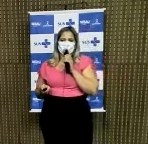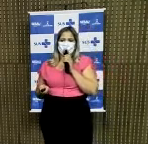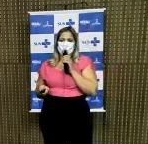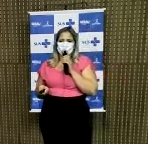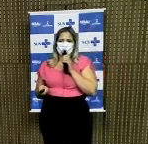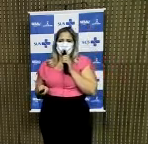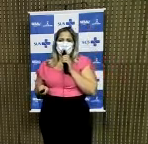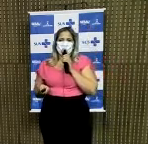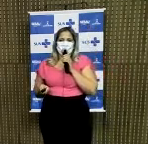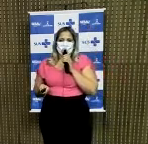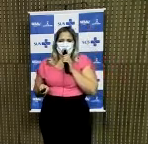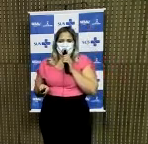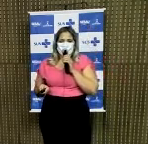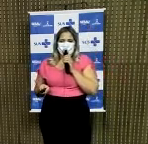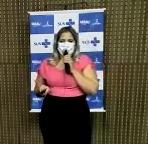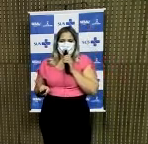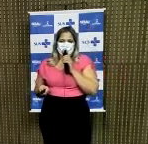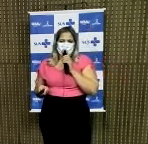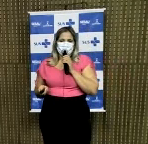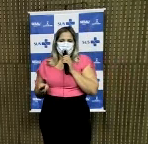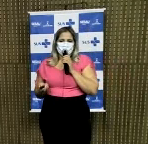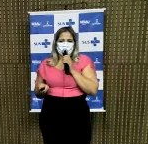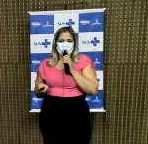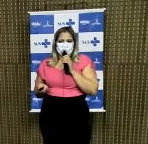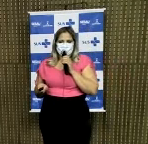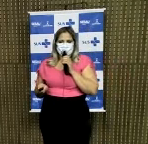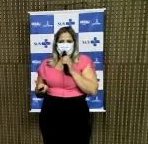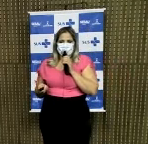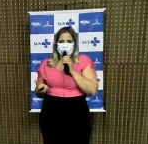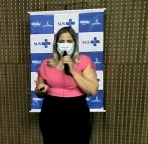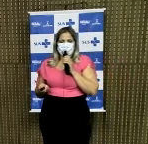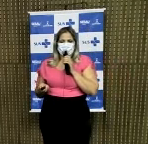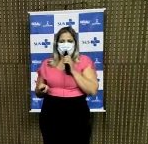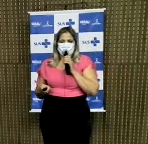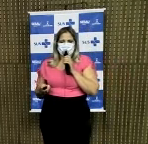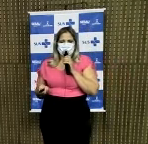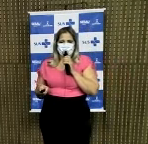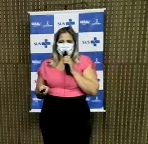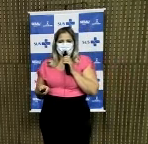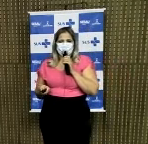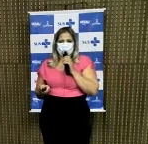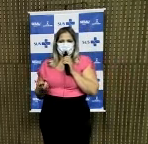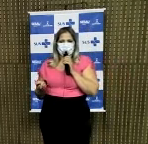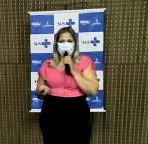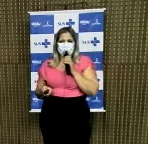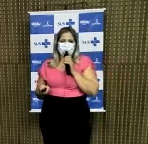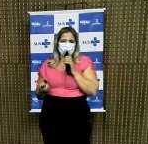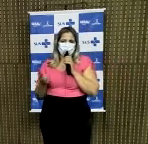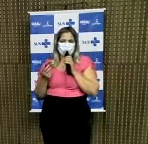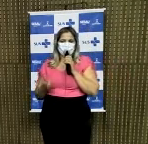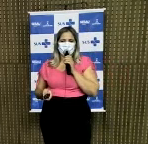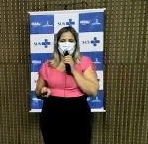na unidade, né. Esse percentual aqui de hemoglobina glicada que o pessoal falou que estava sendo feito de